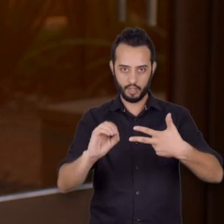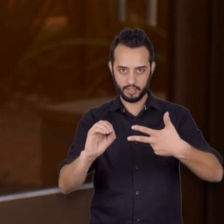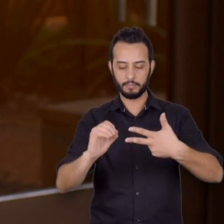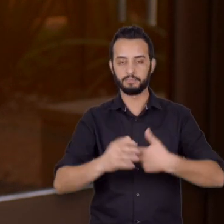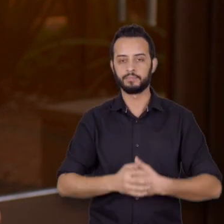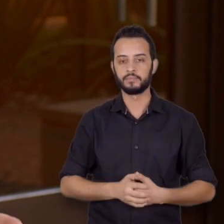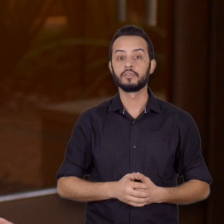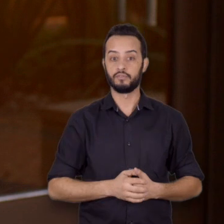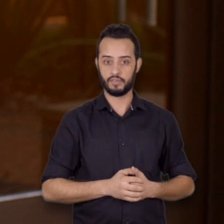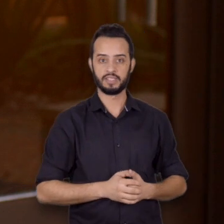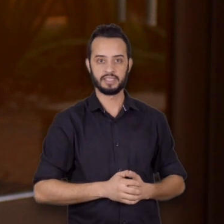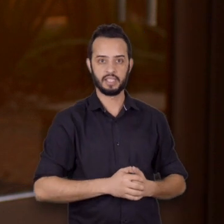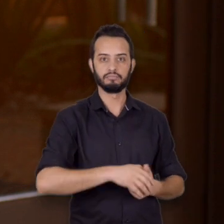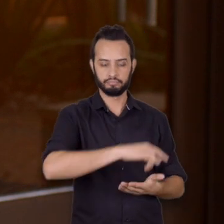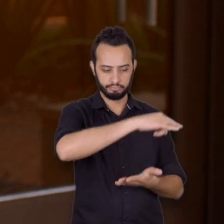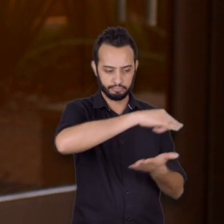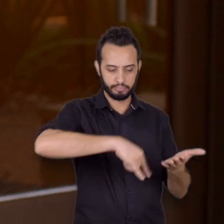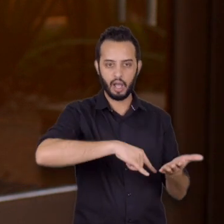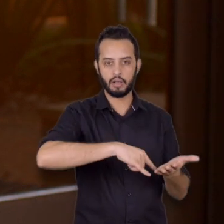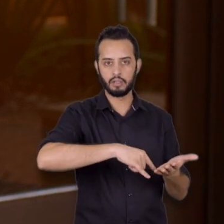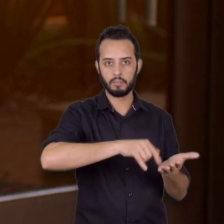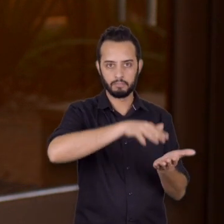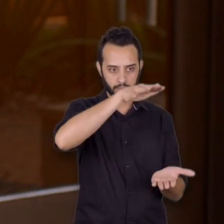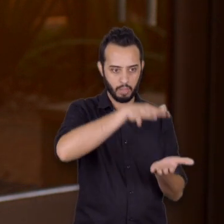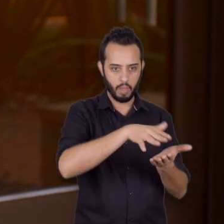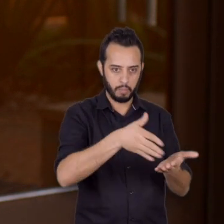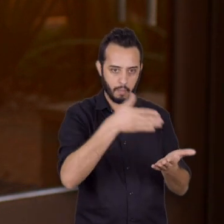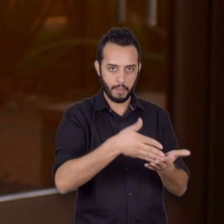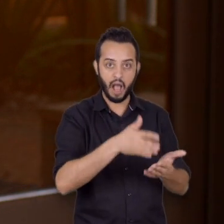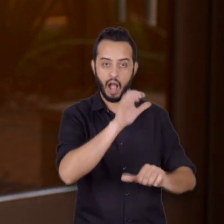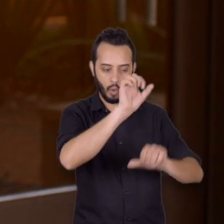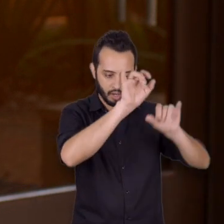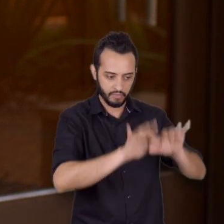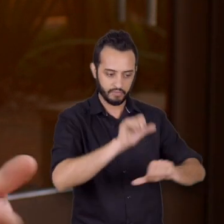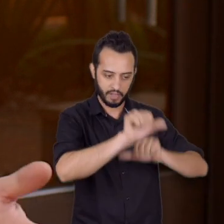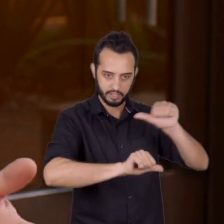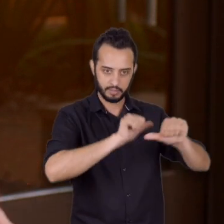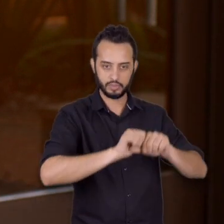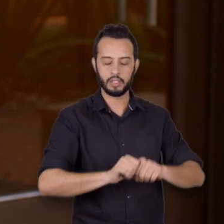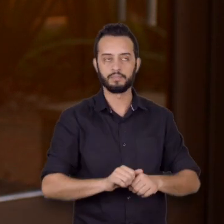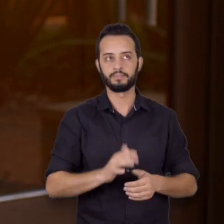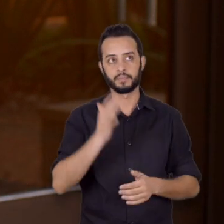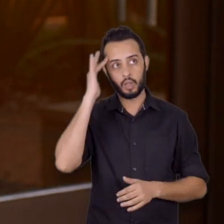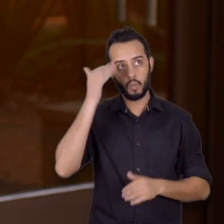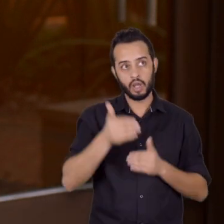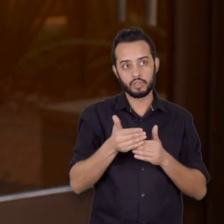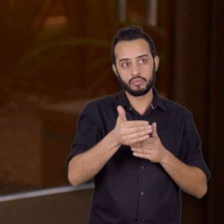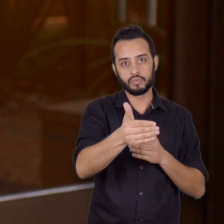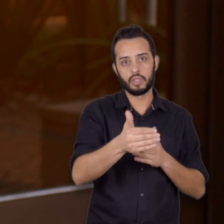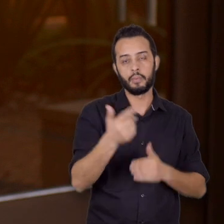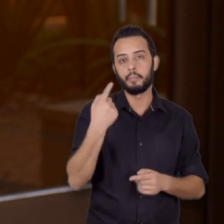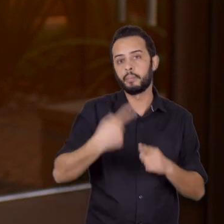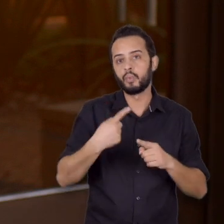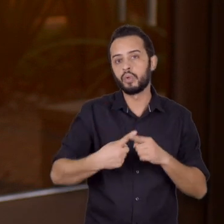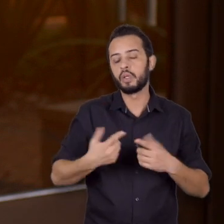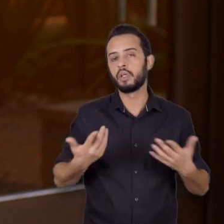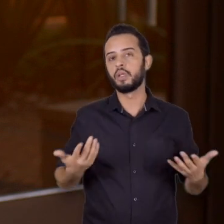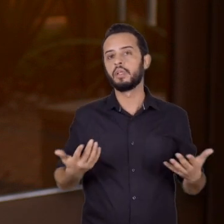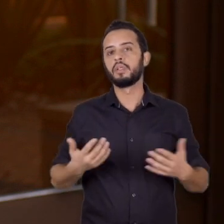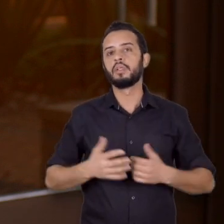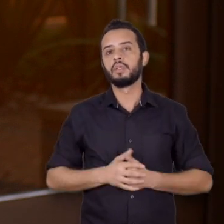vai ser digitalizado, né? Já está decidido, etc. Um próximo passo, possivelmente, porque isso é assim